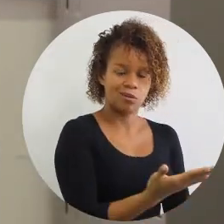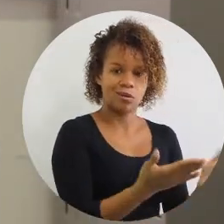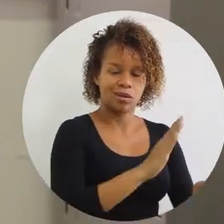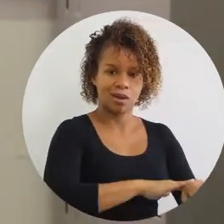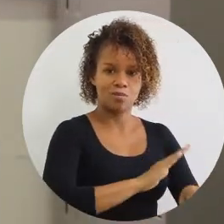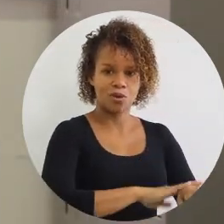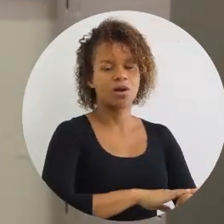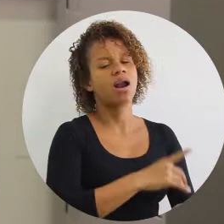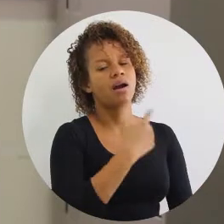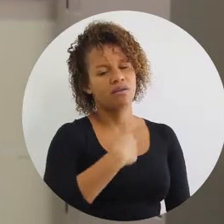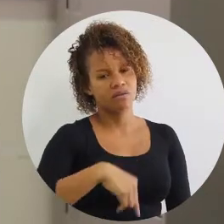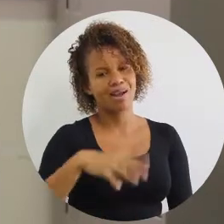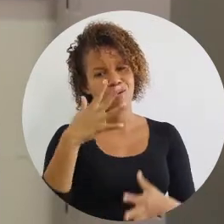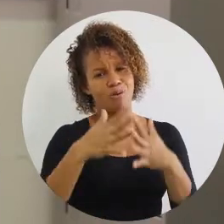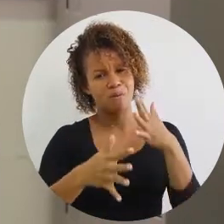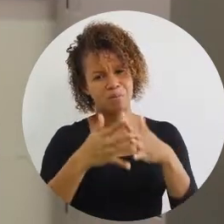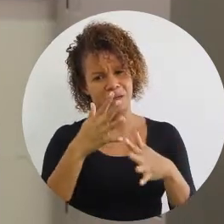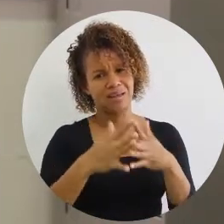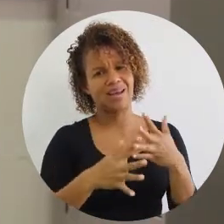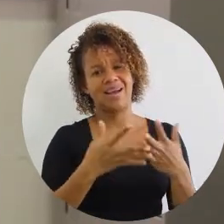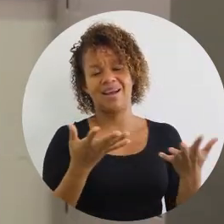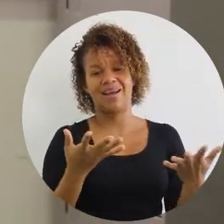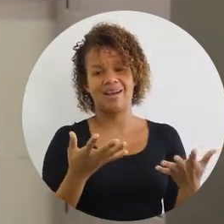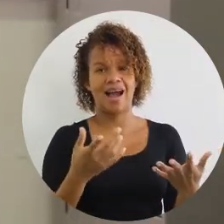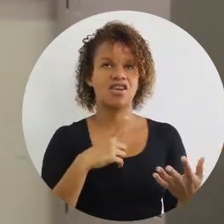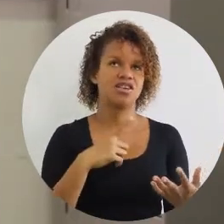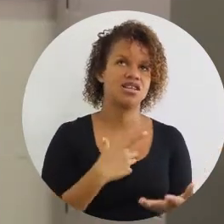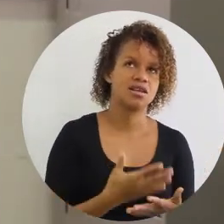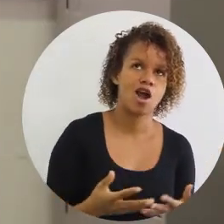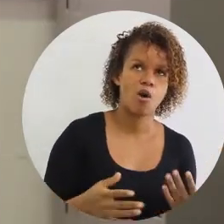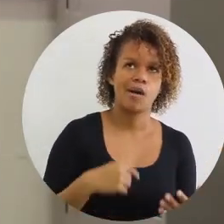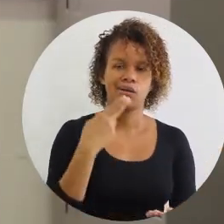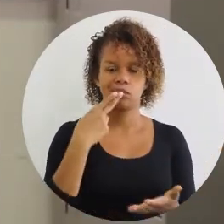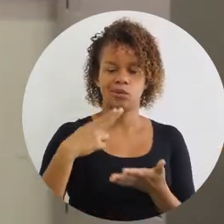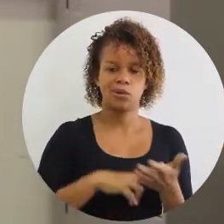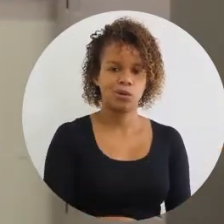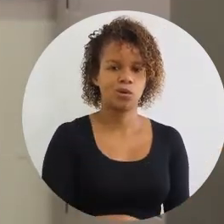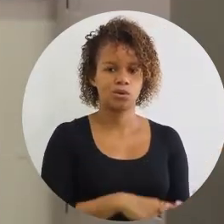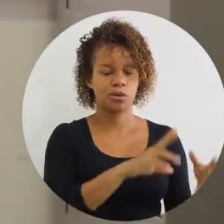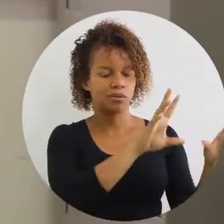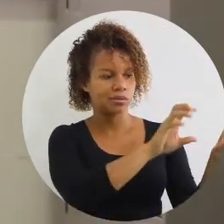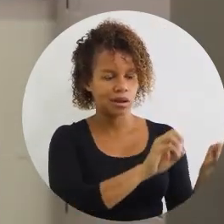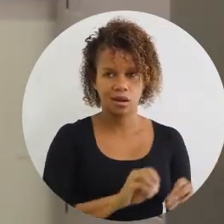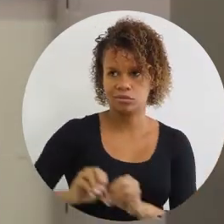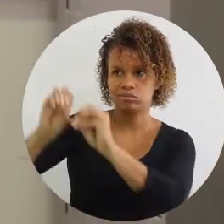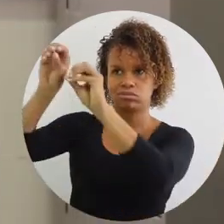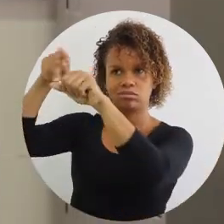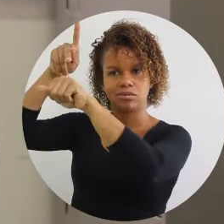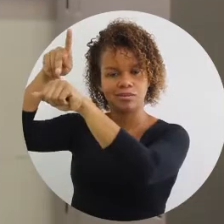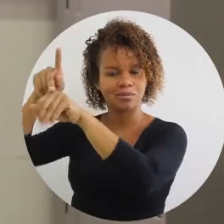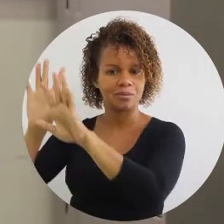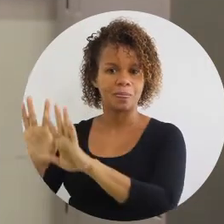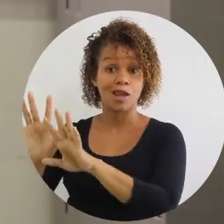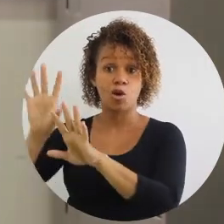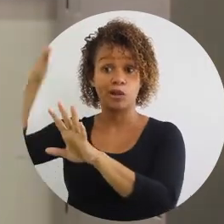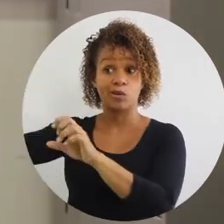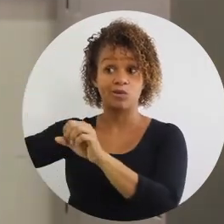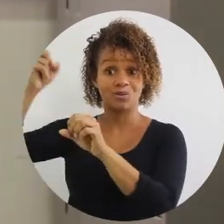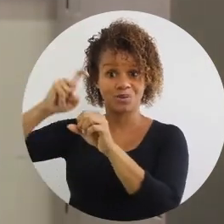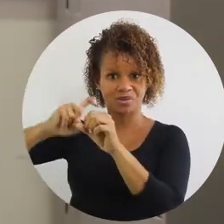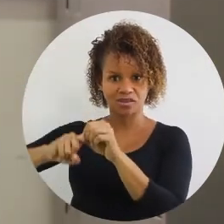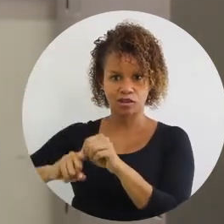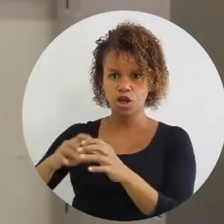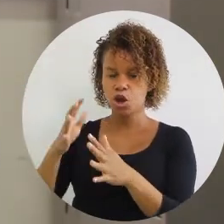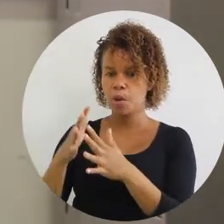temporária, vai complicar, você vai exportar, às vezes tem algumas isenções para exportar, esse produto vai sair. E aí, quando voltar, aí